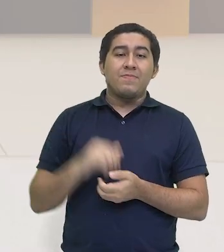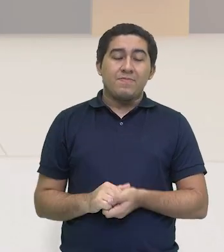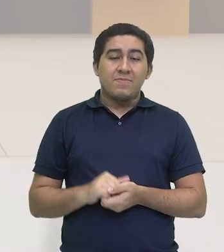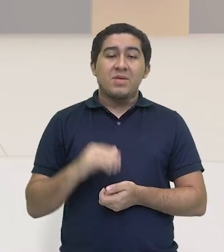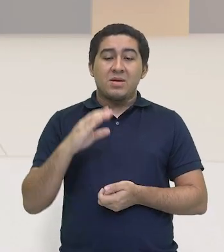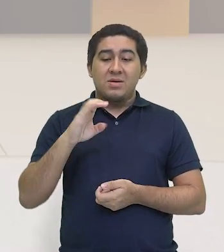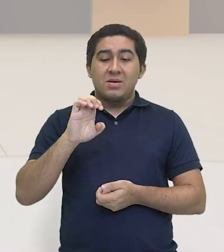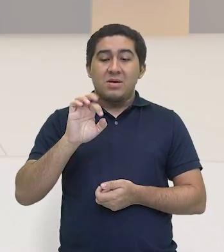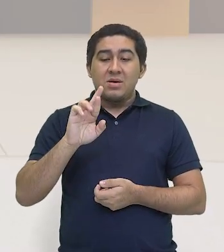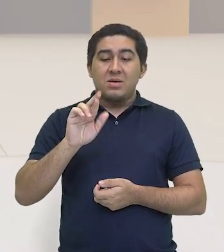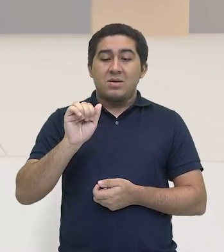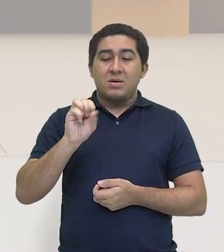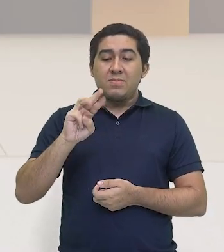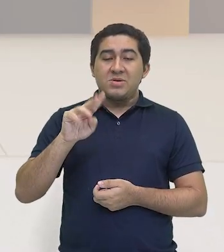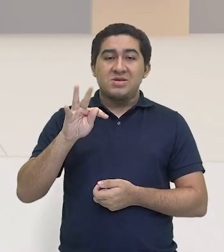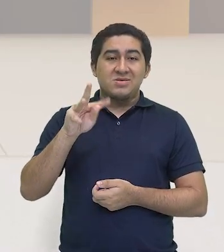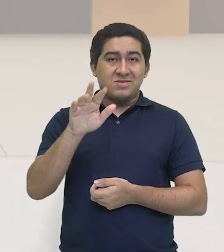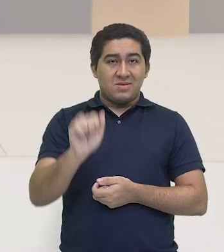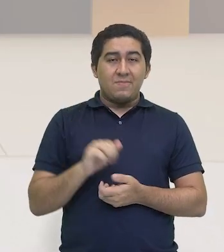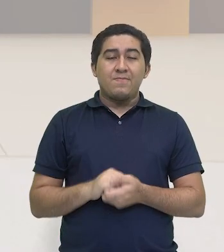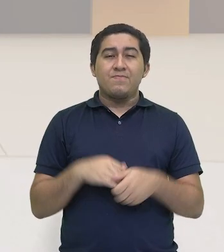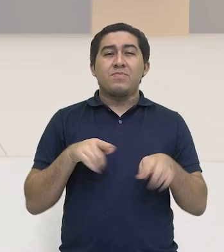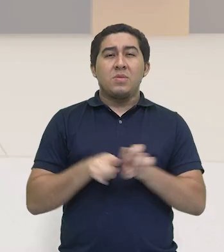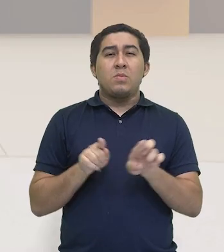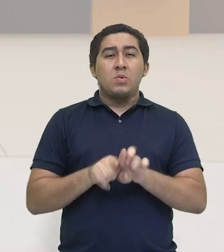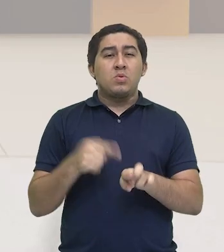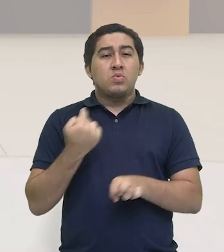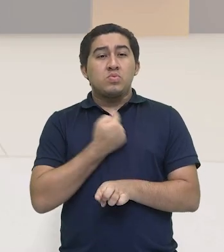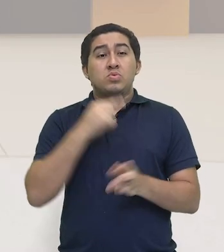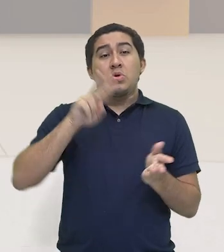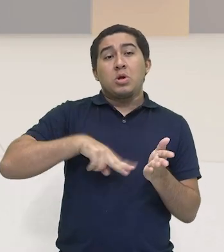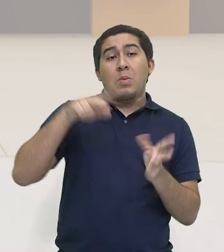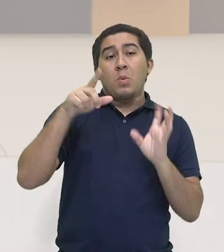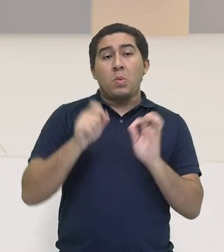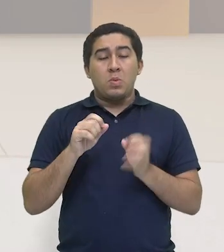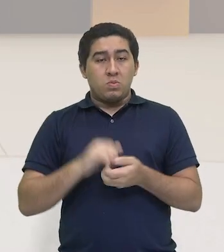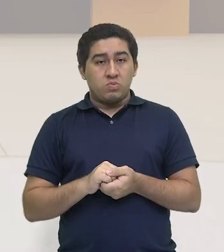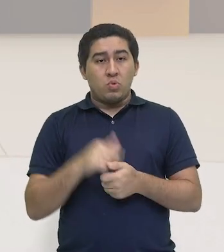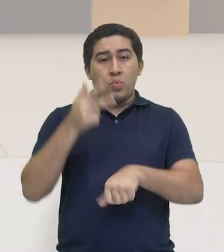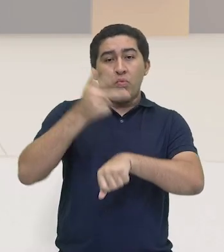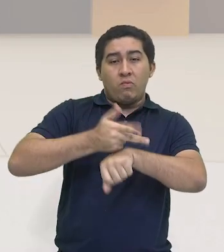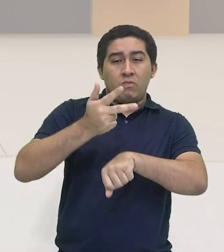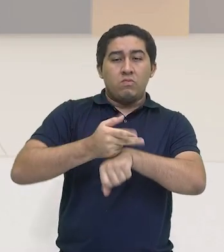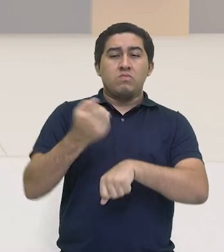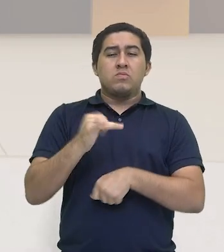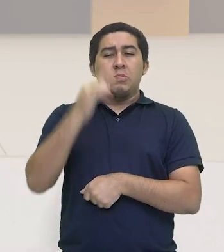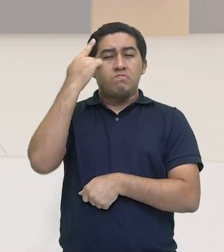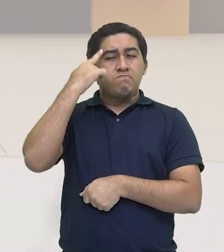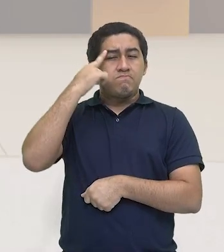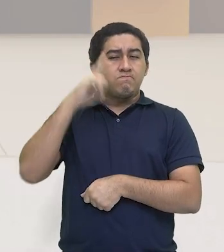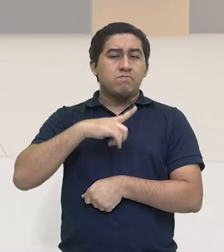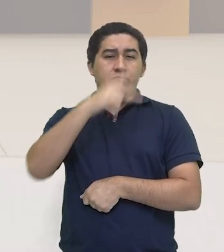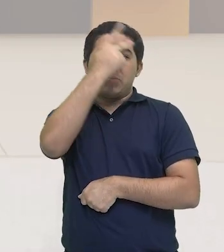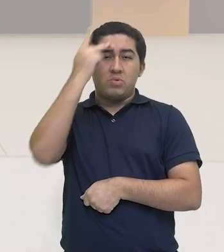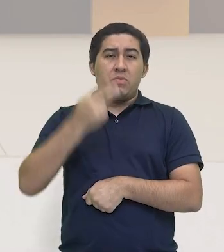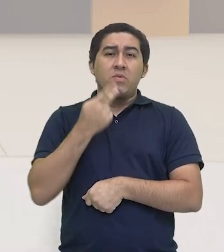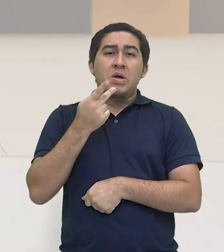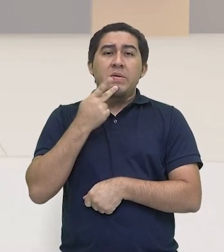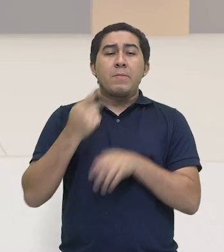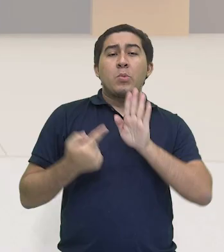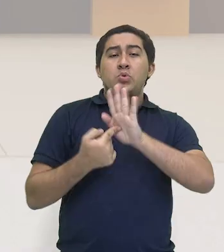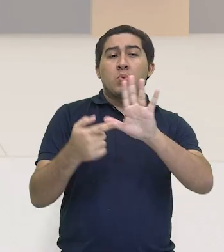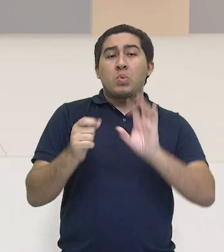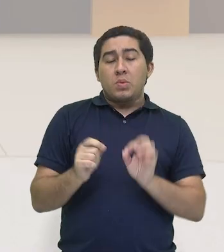trabalhar ali com as questões da cerâmica. Inclusive, quando nós vimos o documentário, se eu não me engano, o rapaz que apresentou mostrou lá que